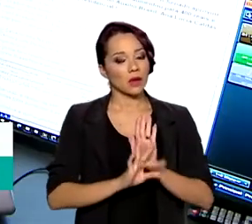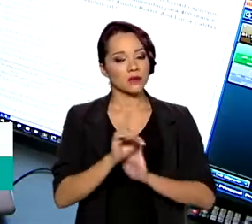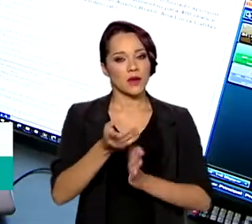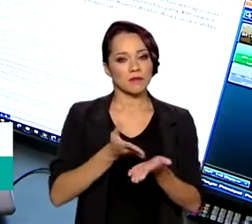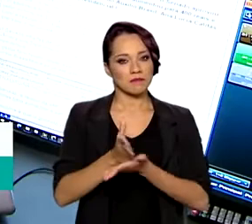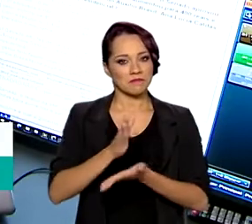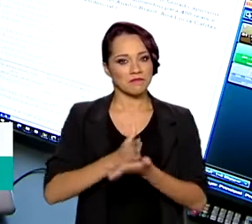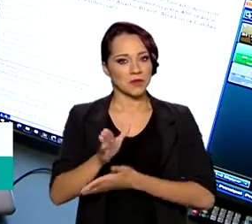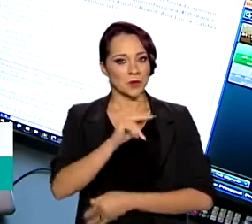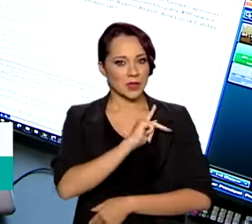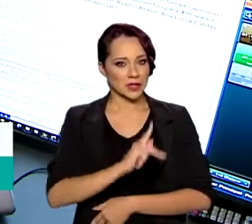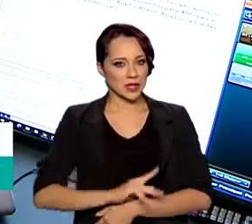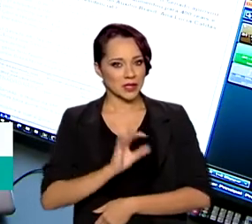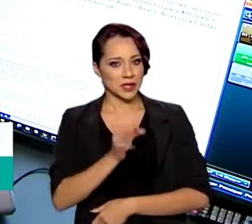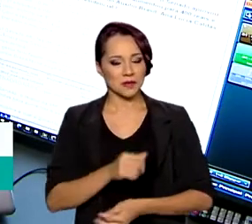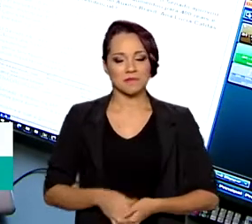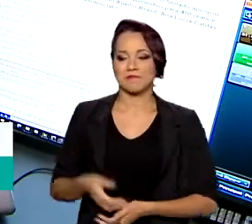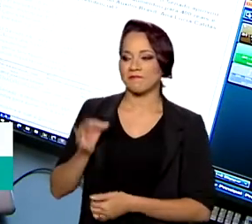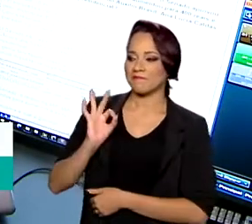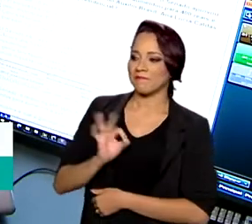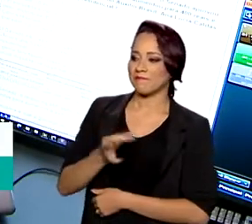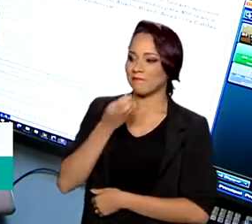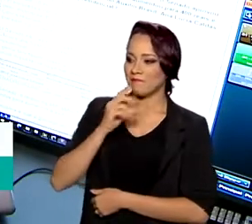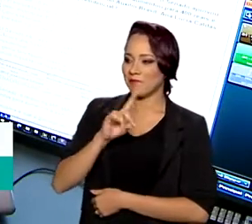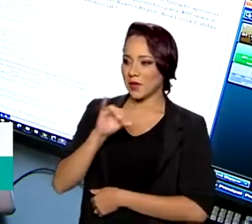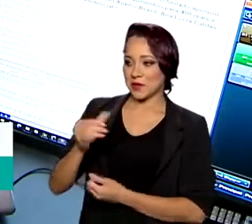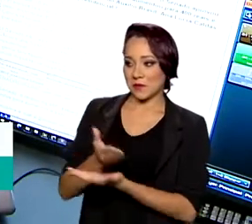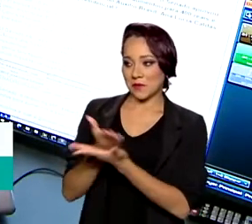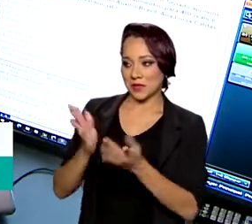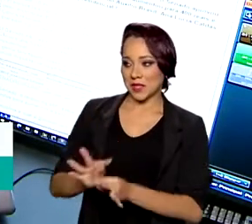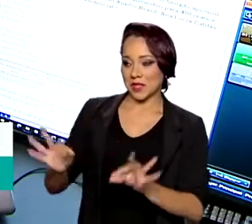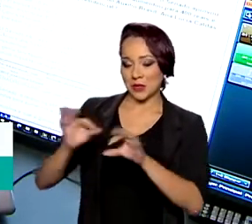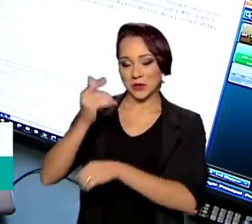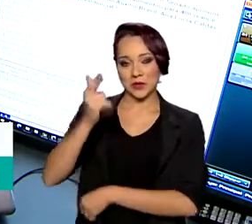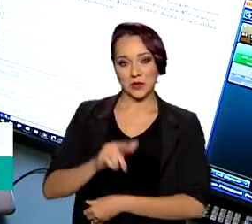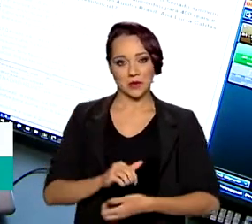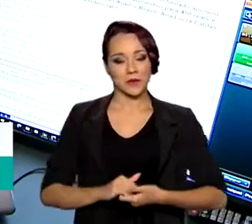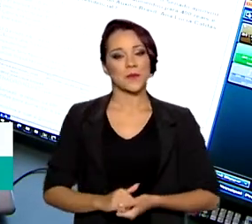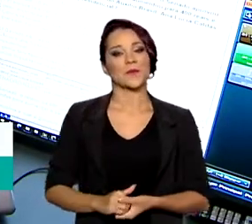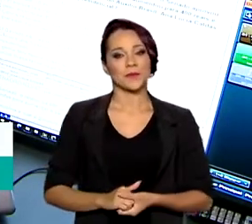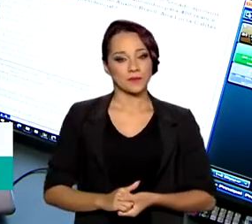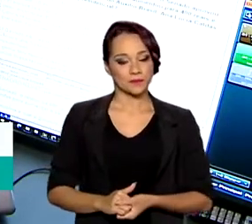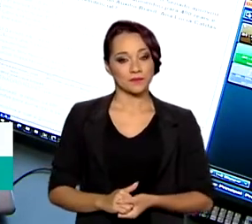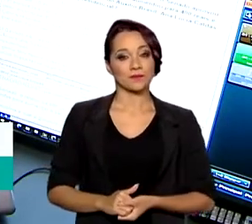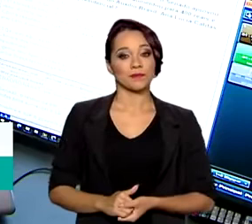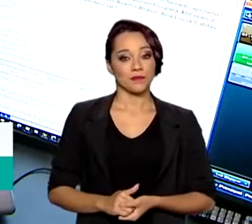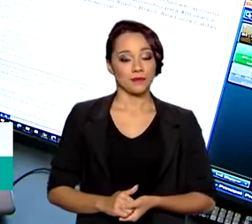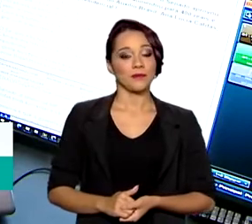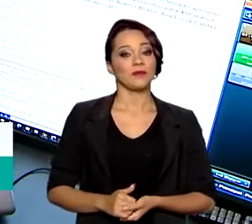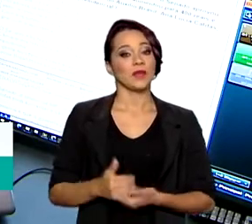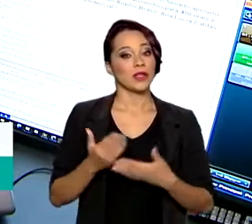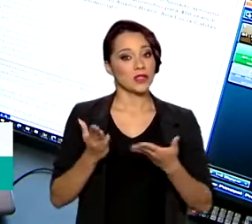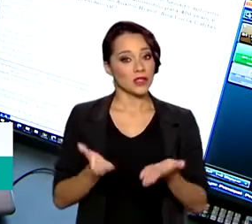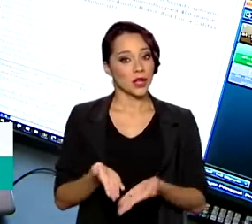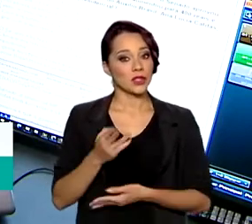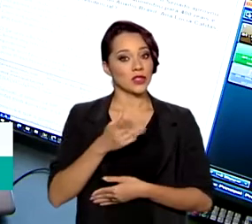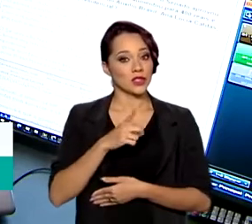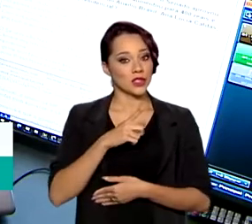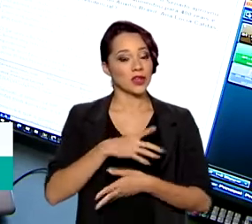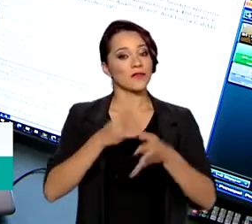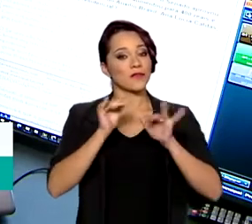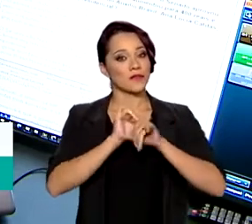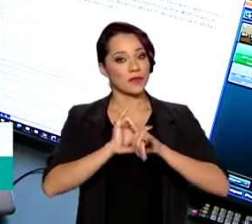sanção presidencial? É isso, Monique. Bom dia para você. Bom dia a todos novamente. Olha, a gente já tinha falado desse assunto aqui,